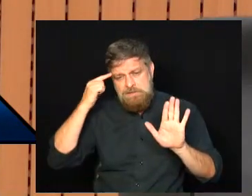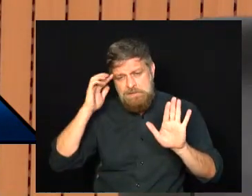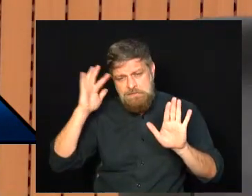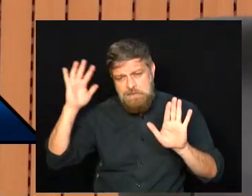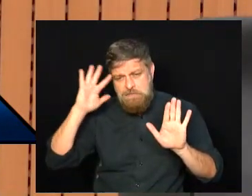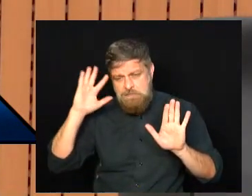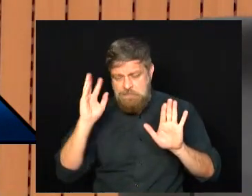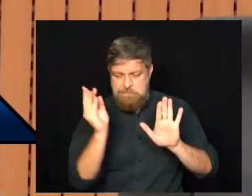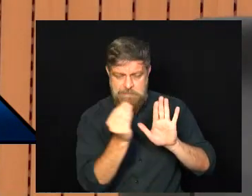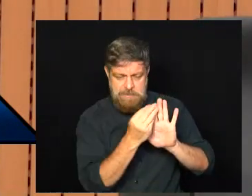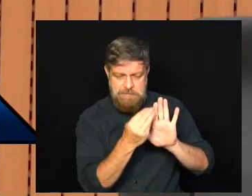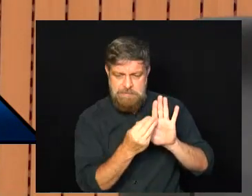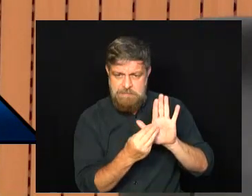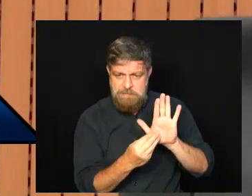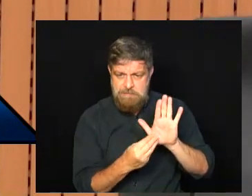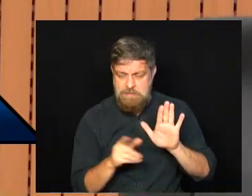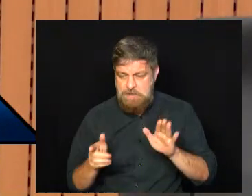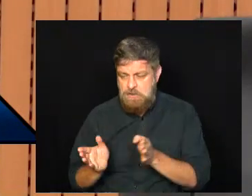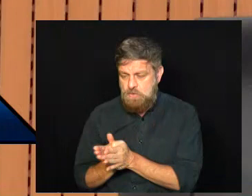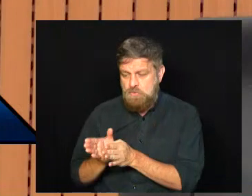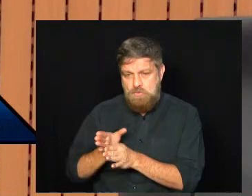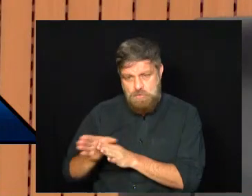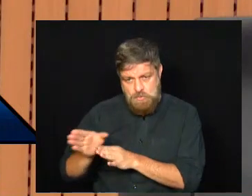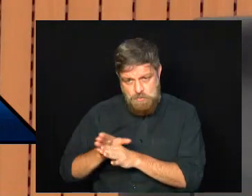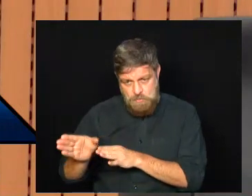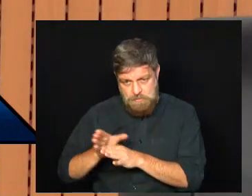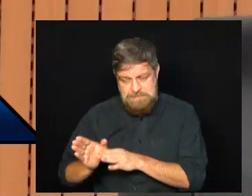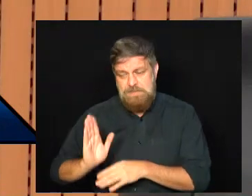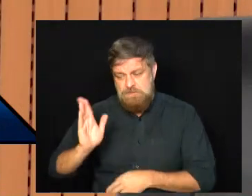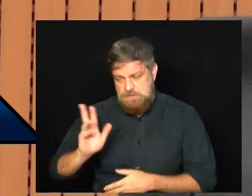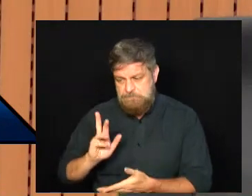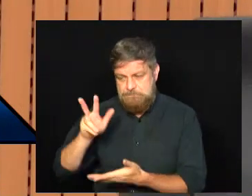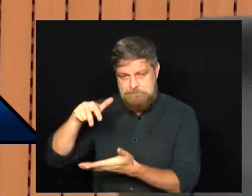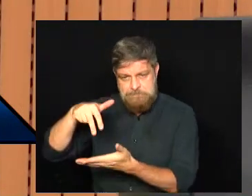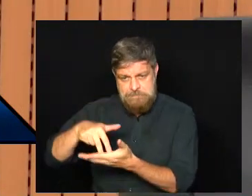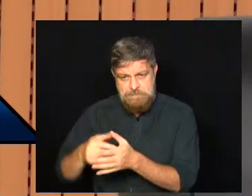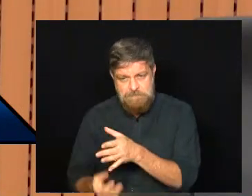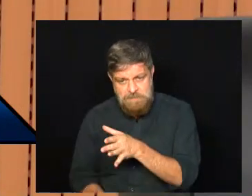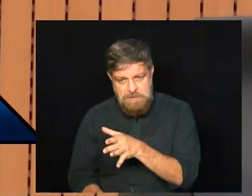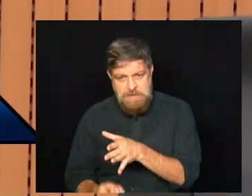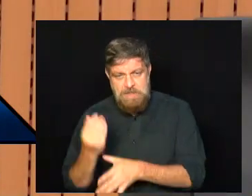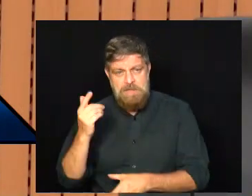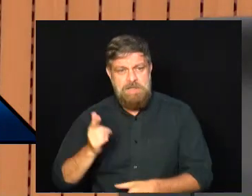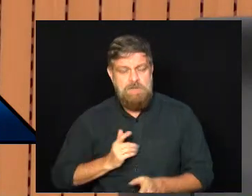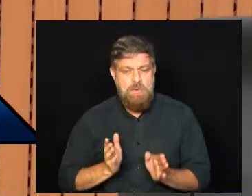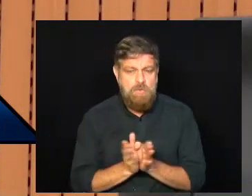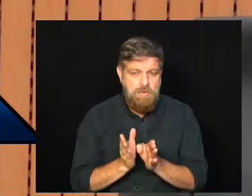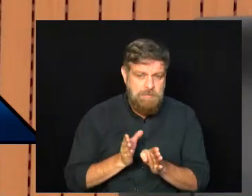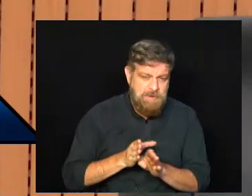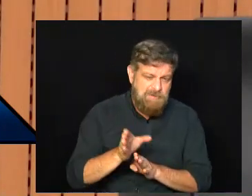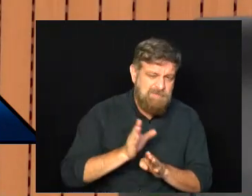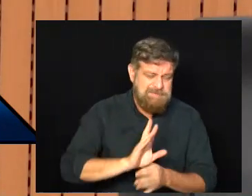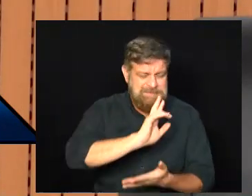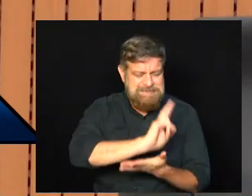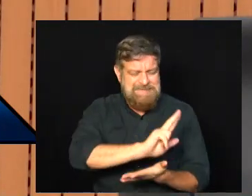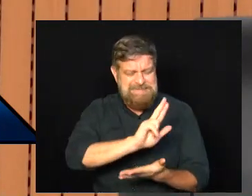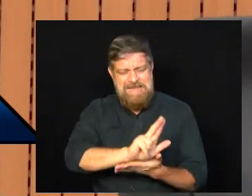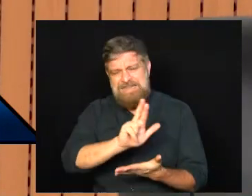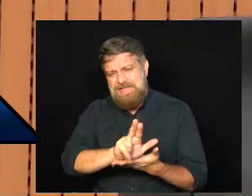tema. Ex-conselheira do CONDEPAT, foi cofundadora do CONDEPAC, conselheira do ICOM-BR,